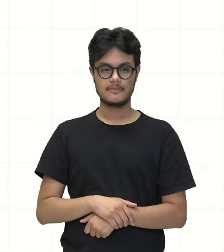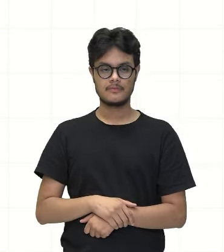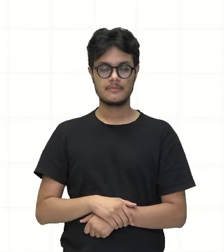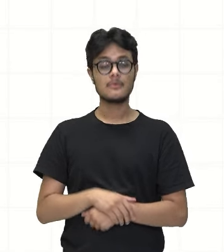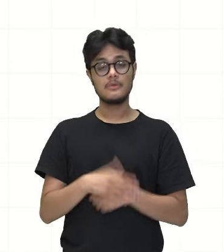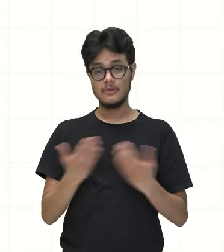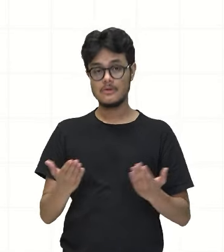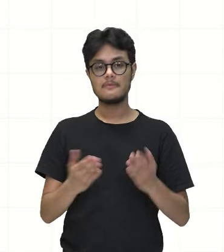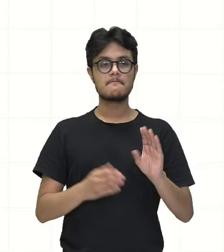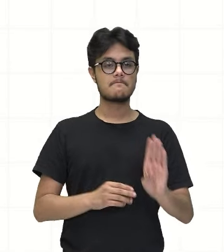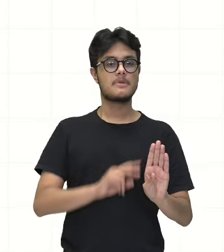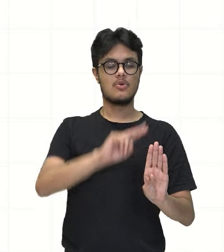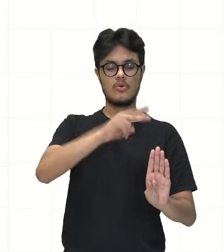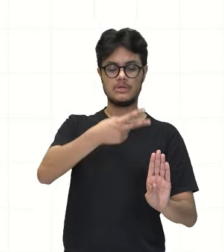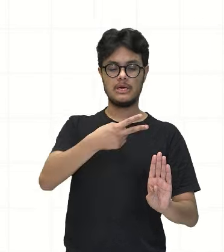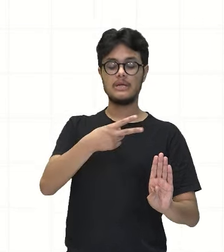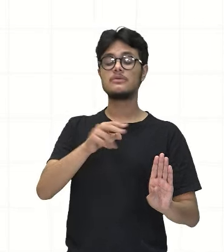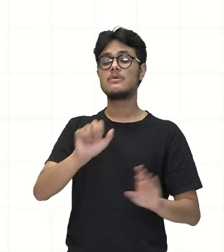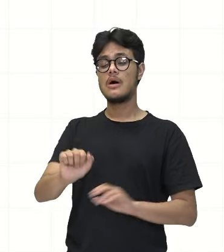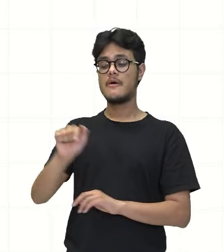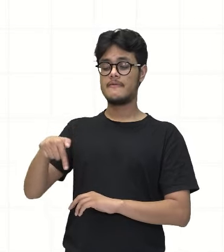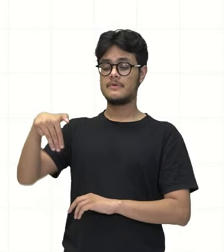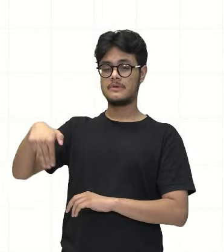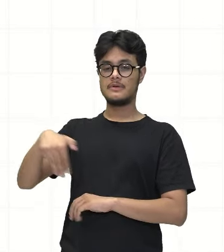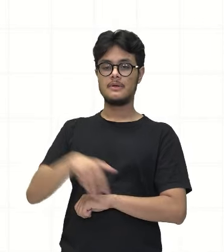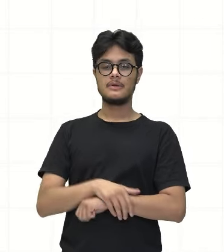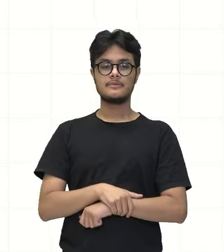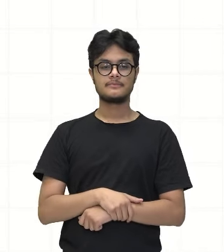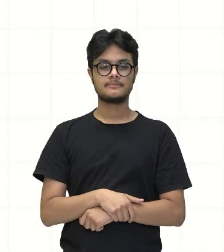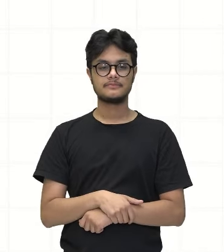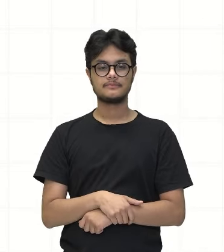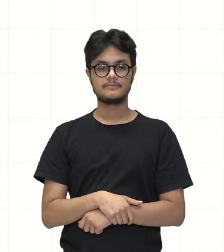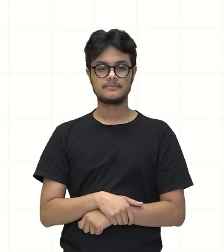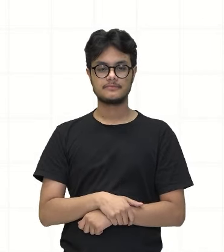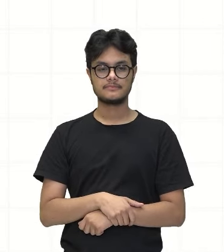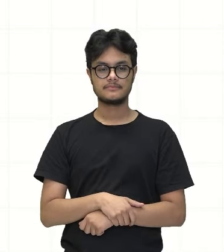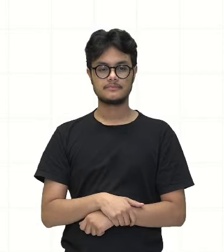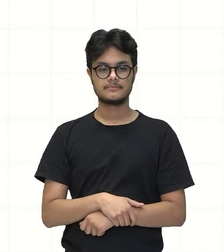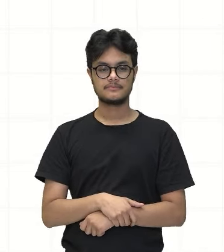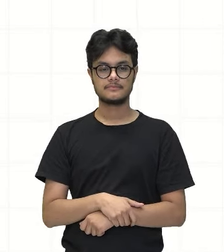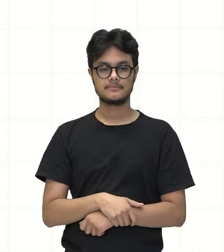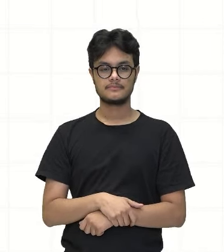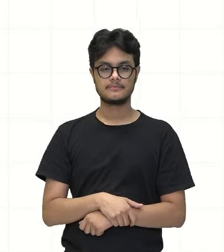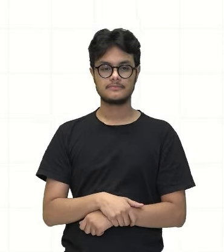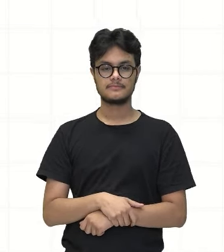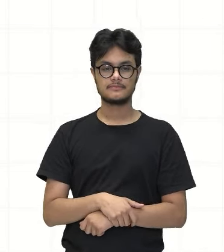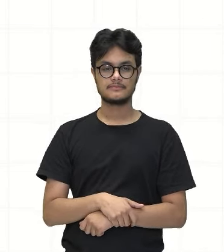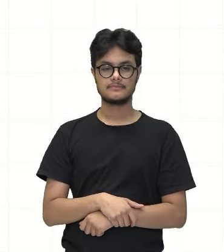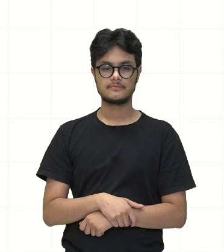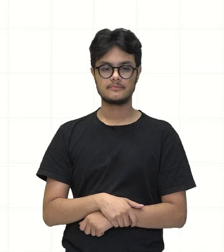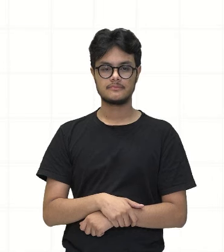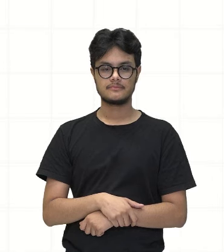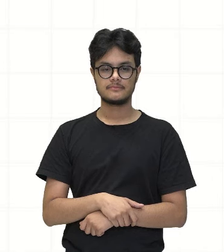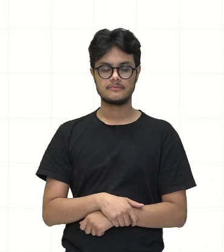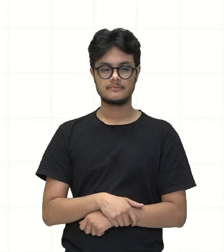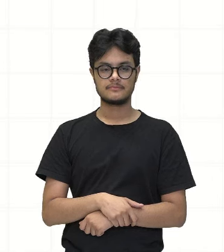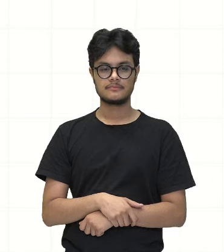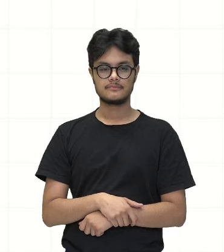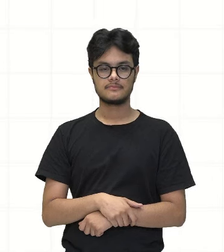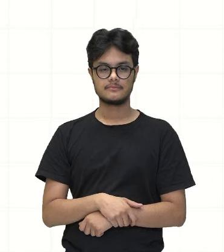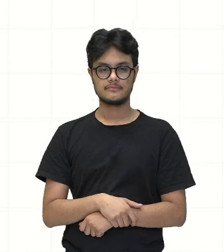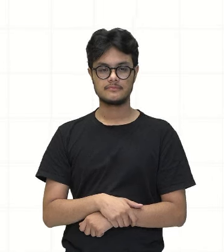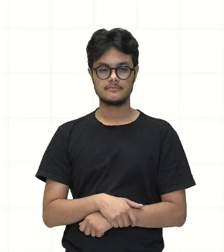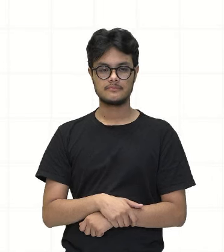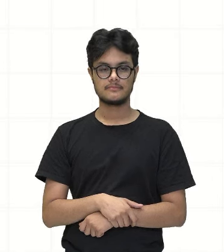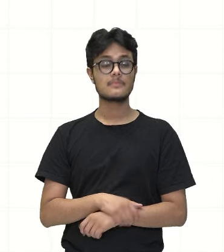ao quadrado igual a A vezes M. Lembrando que B é o cateto. Então, se